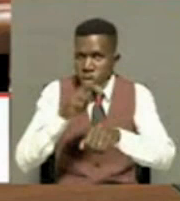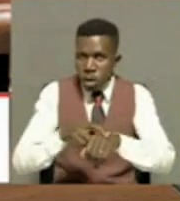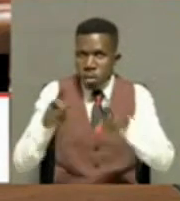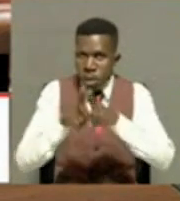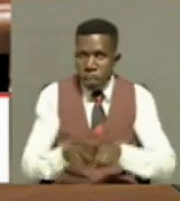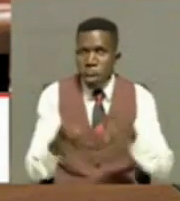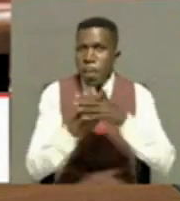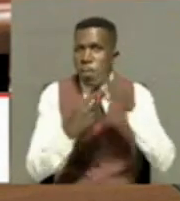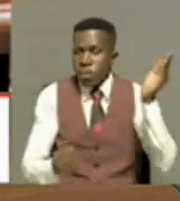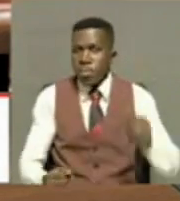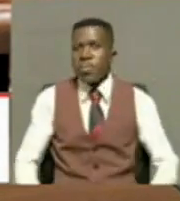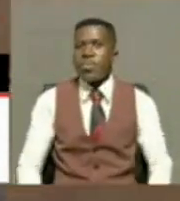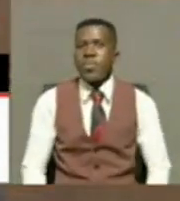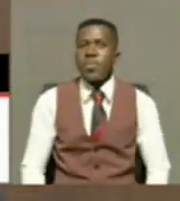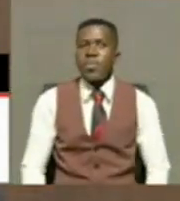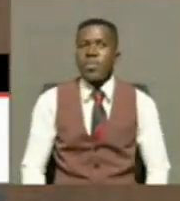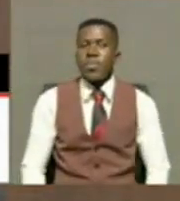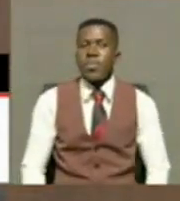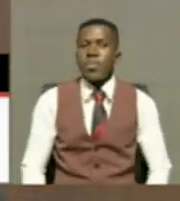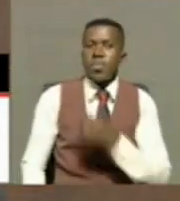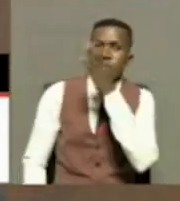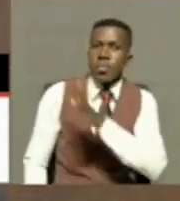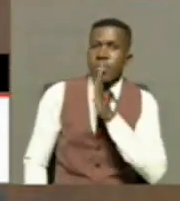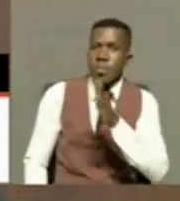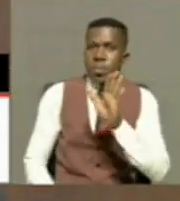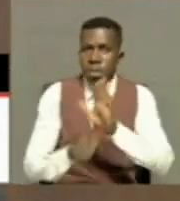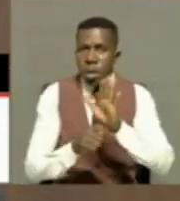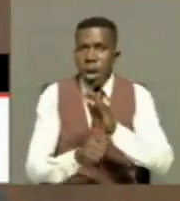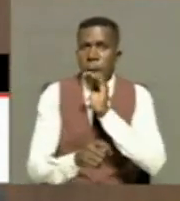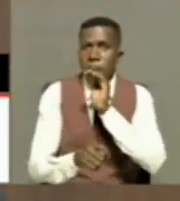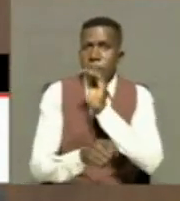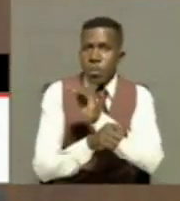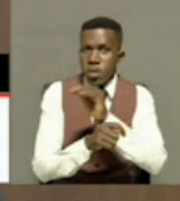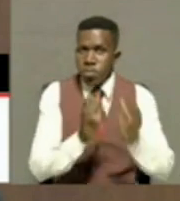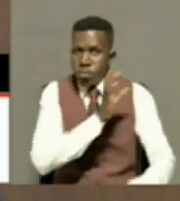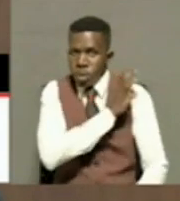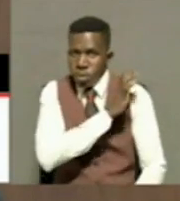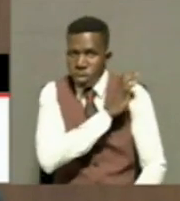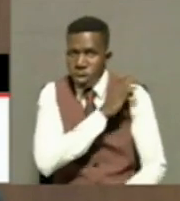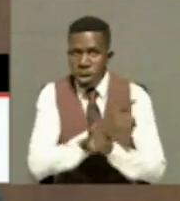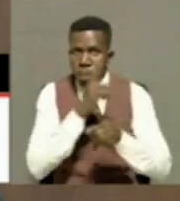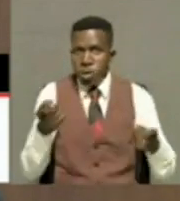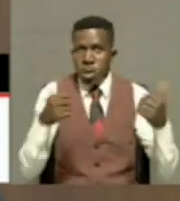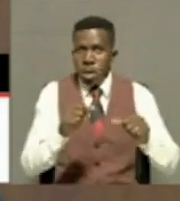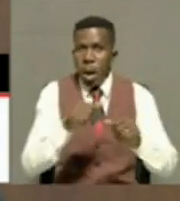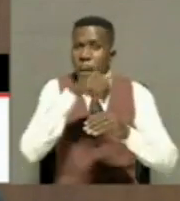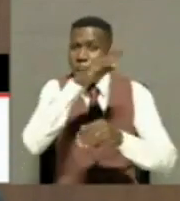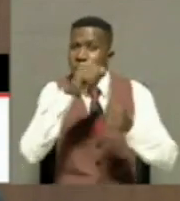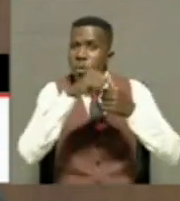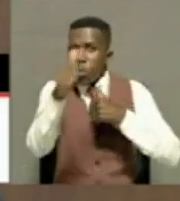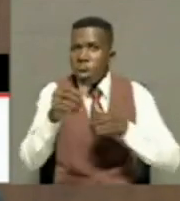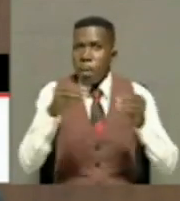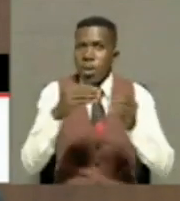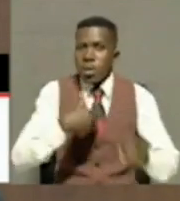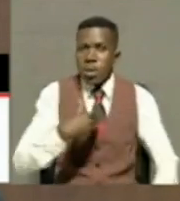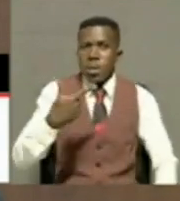também destaque. Cabinda, por ter descontinuidade geográfica com o resto do país, traz-nos uma taxa aduaneira geral